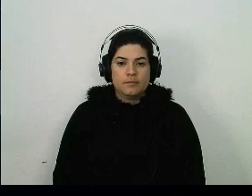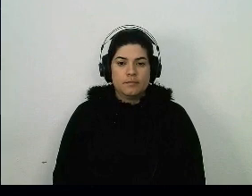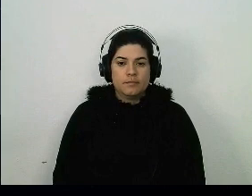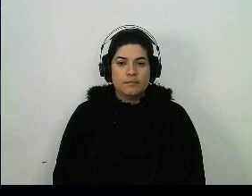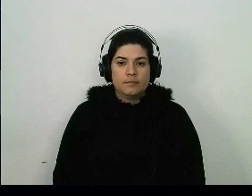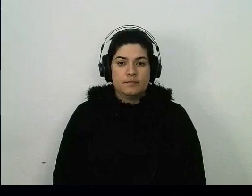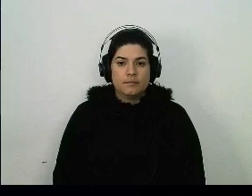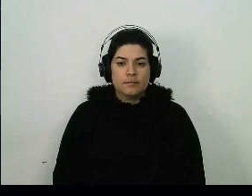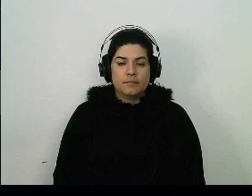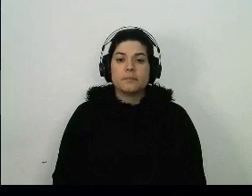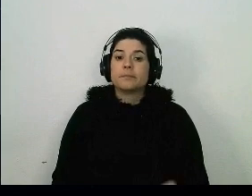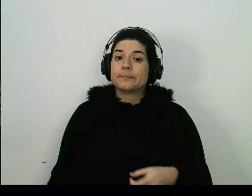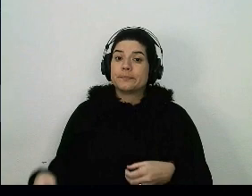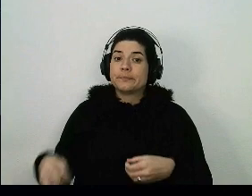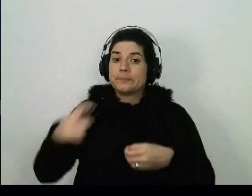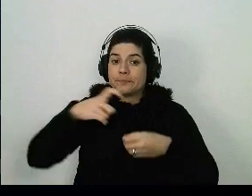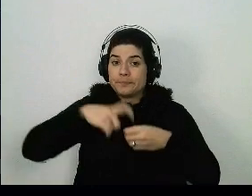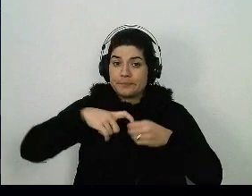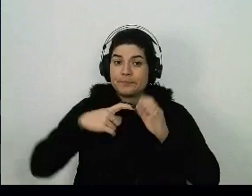Voltando para nossa apresentação,